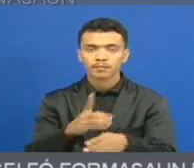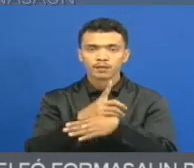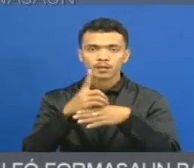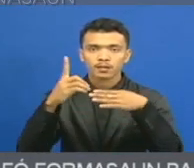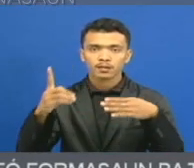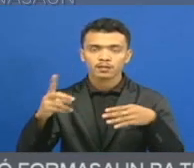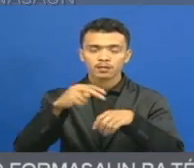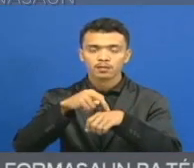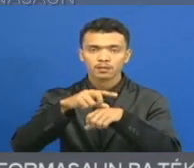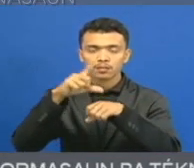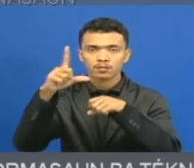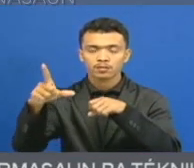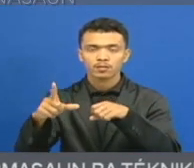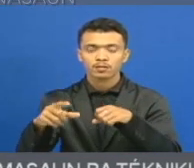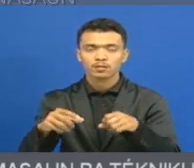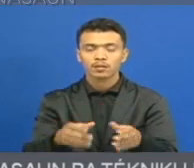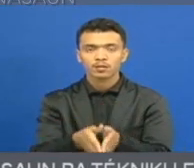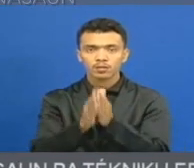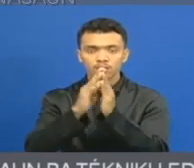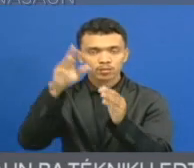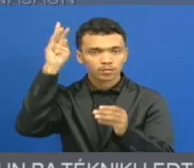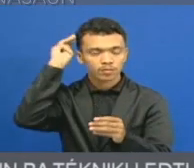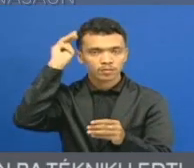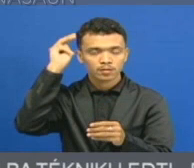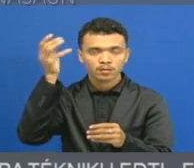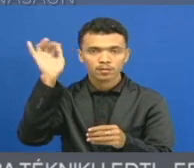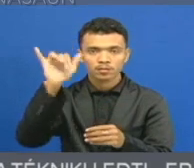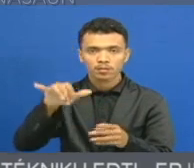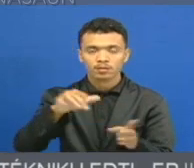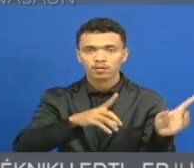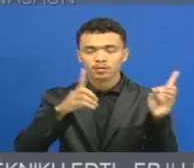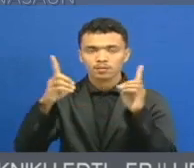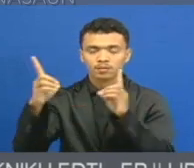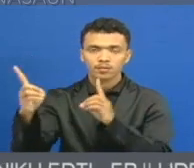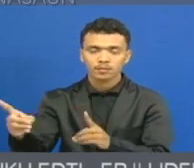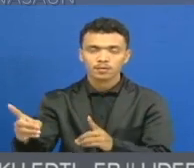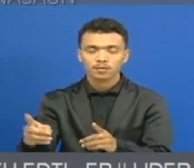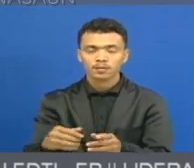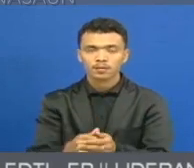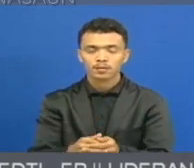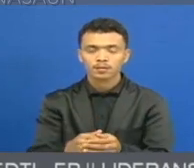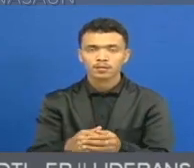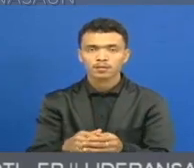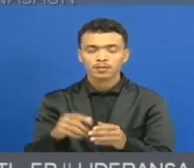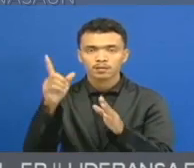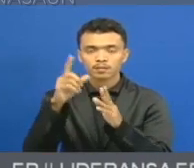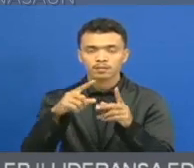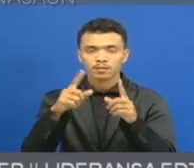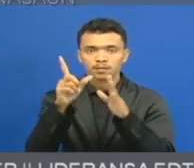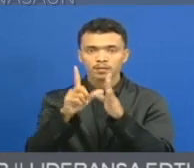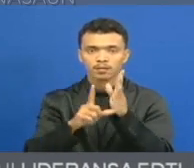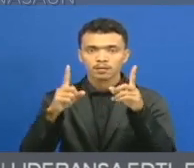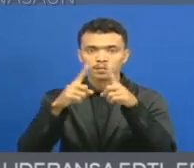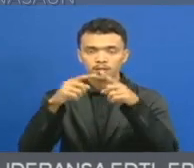Direção Nacional Alteração Climática, cujo ministério relevante se reimplementa adaptação no mitigação alteração climática